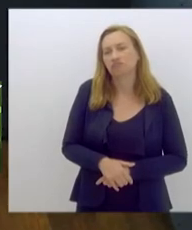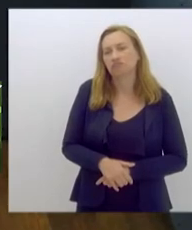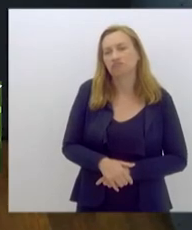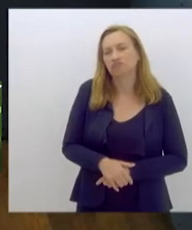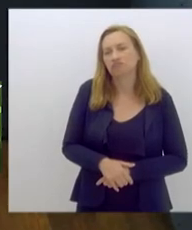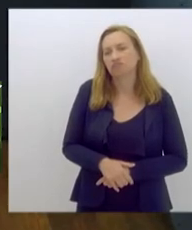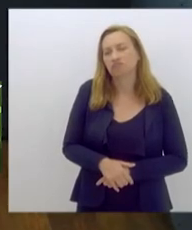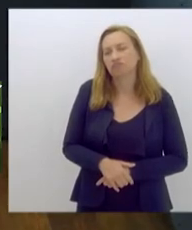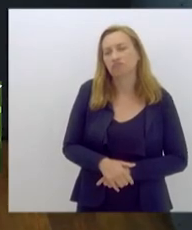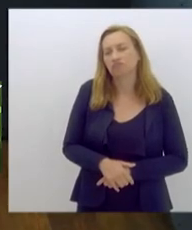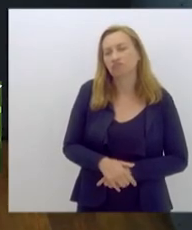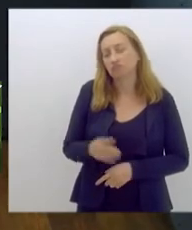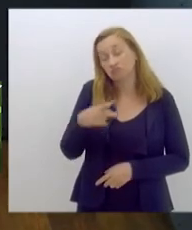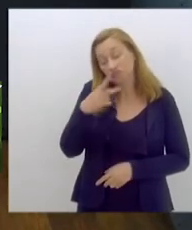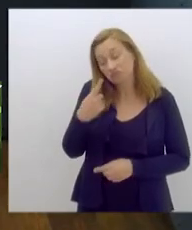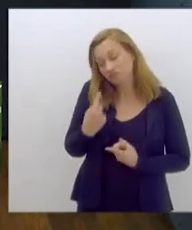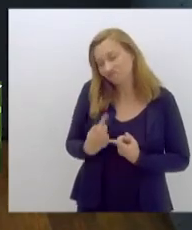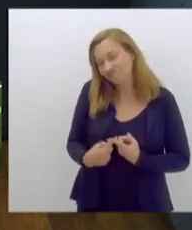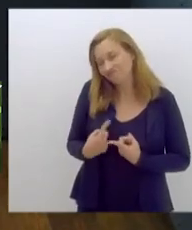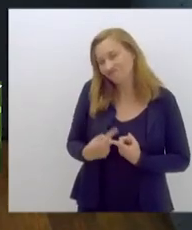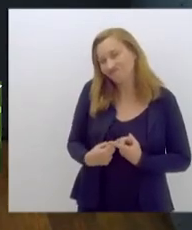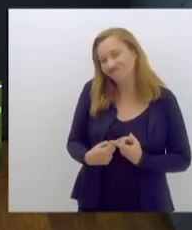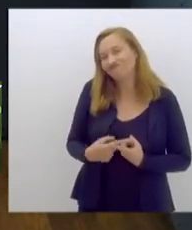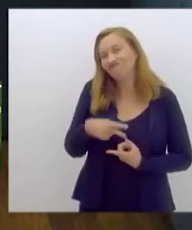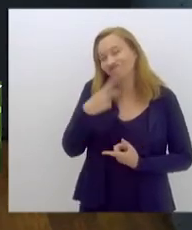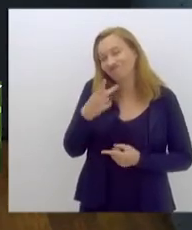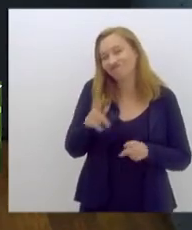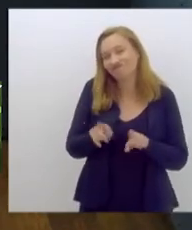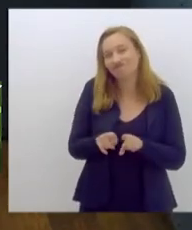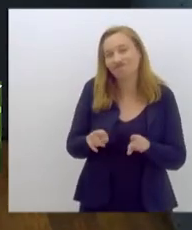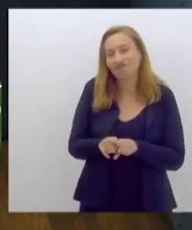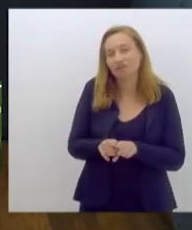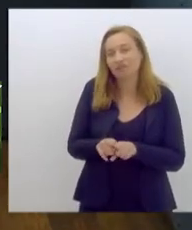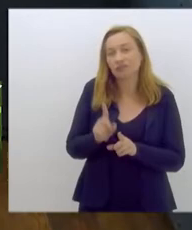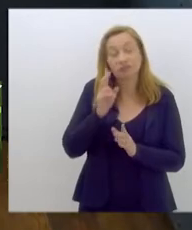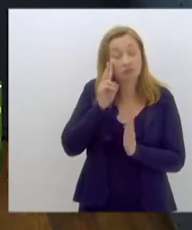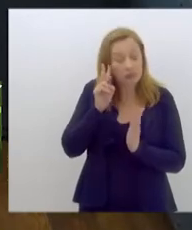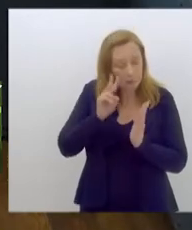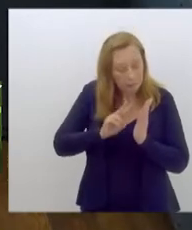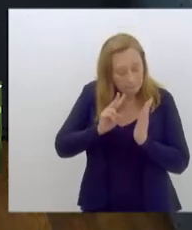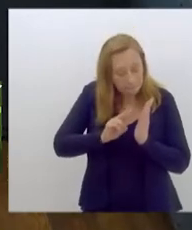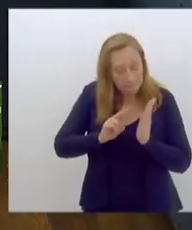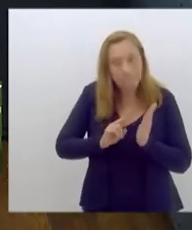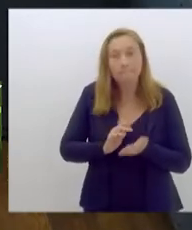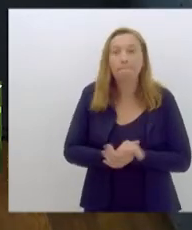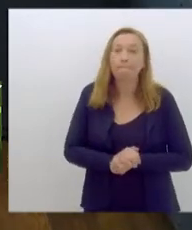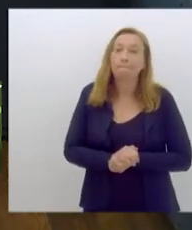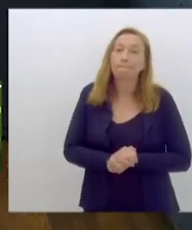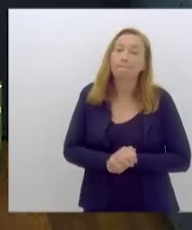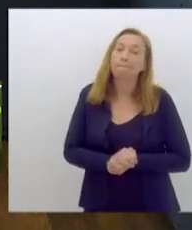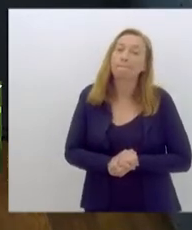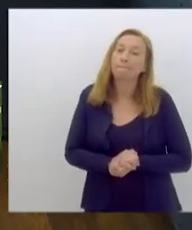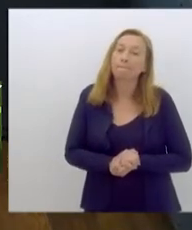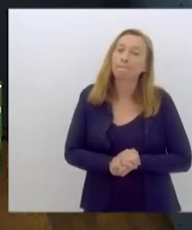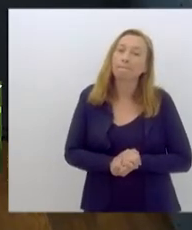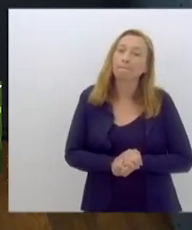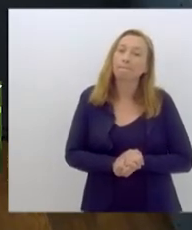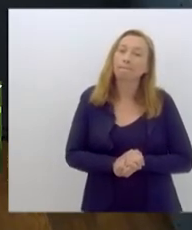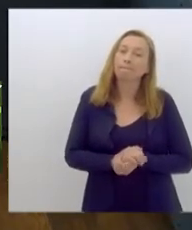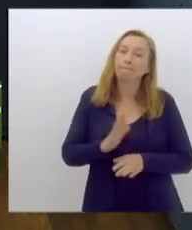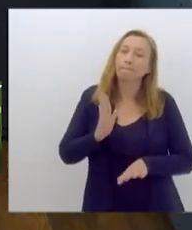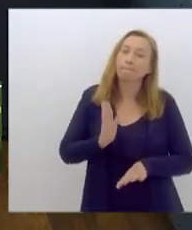estou assinalando porque confesso também que não tinha verificado isso, que na peça